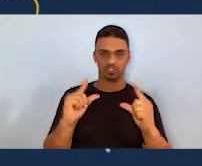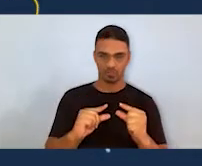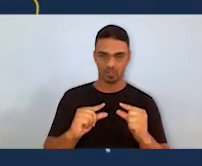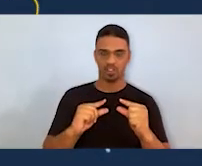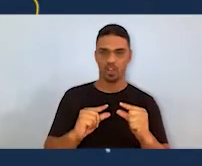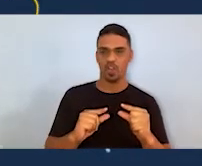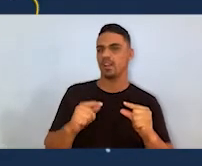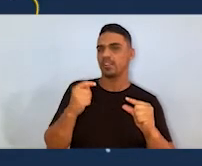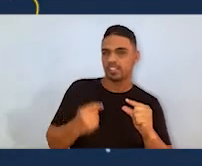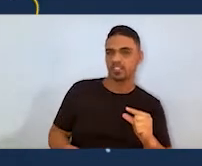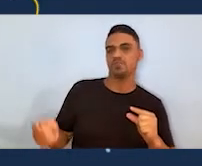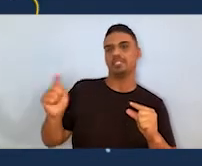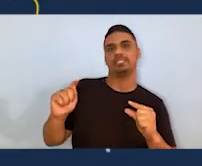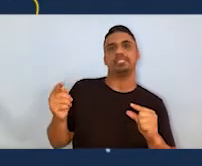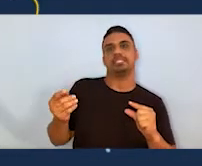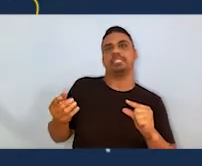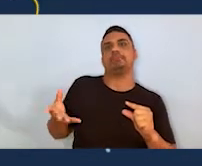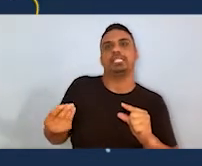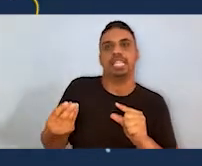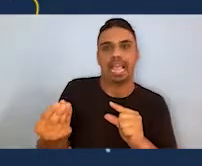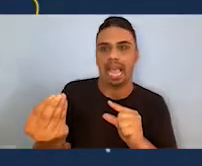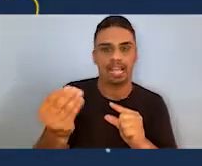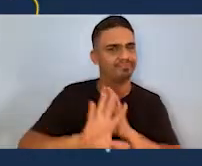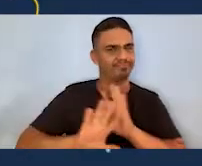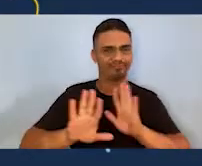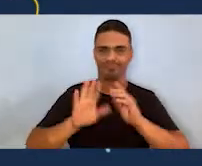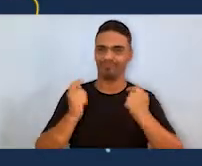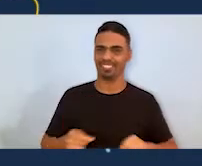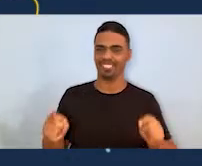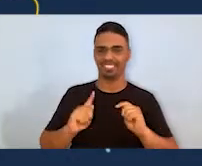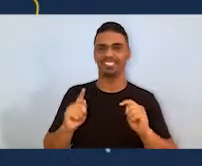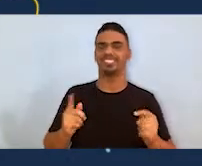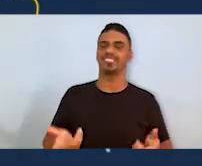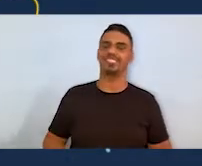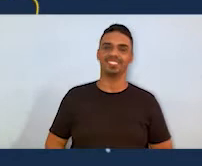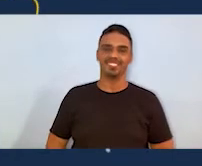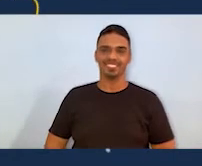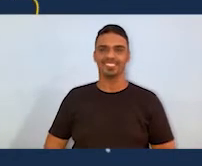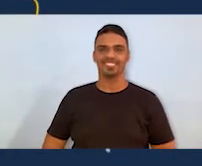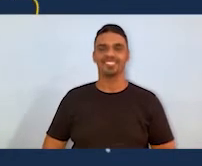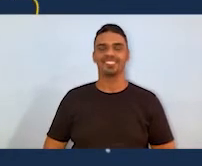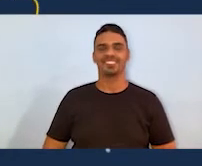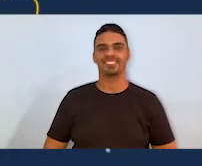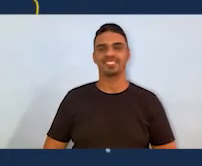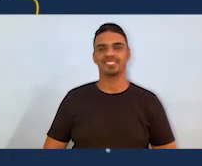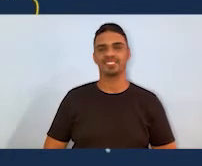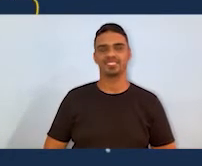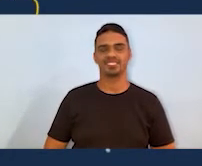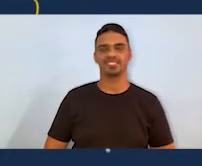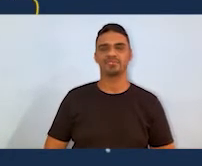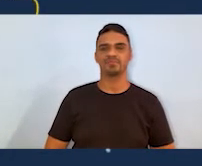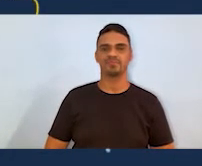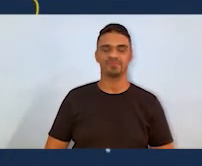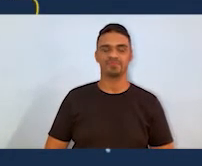anatomia, toda aquela coisa. Deixa eu ver aqui se o pessoal fez alguma pergunta.